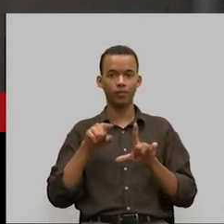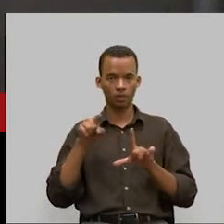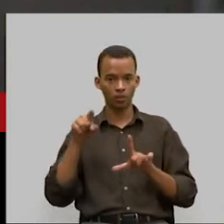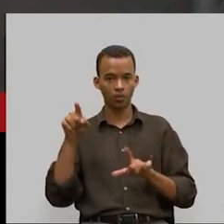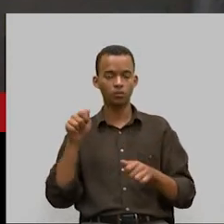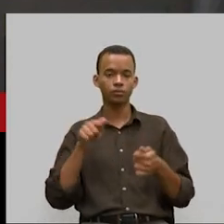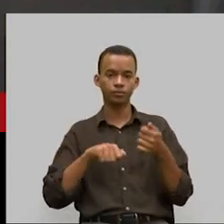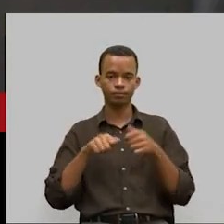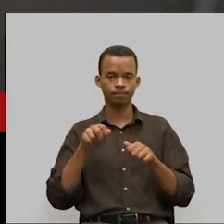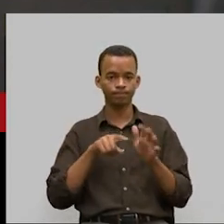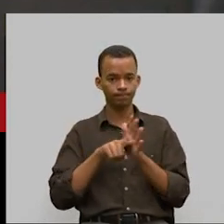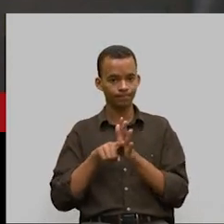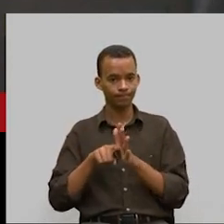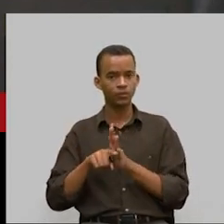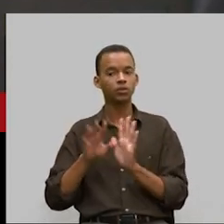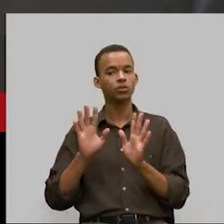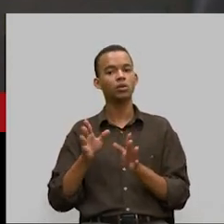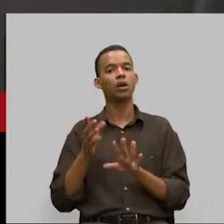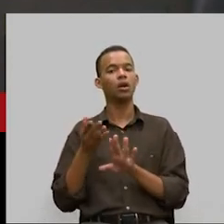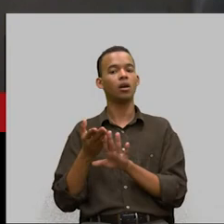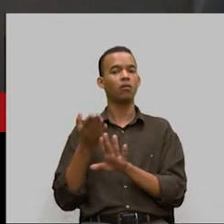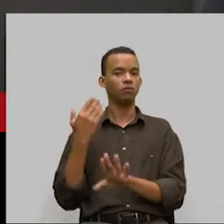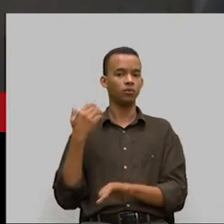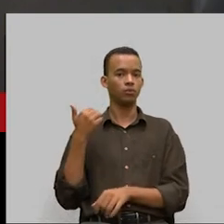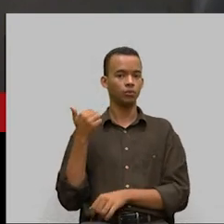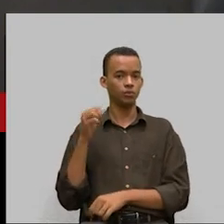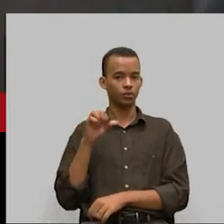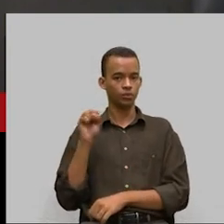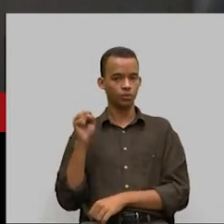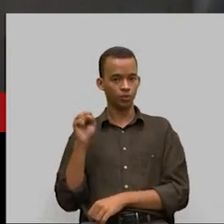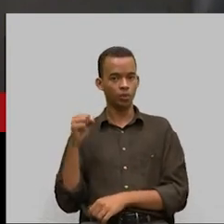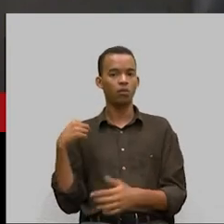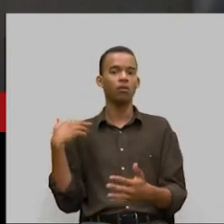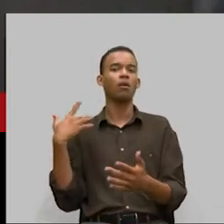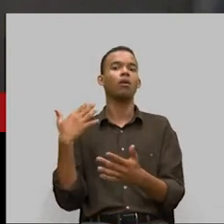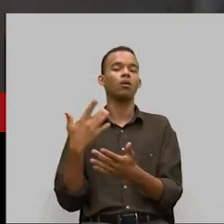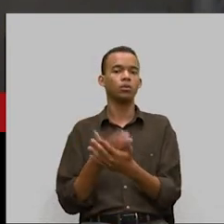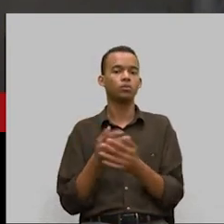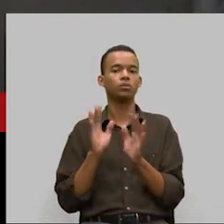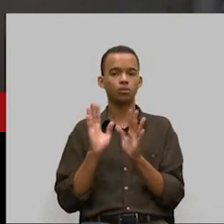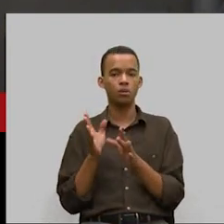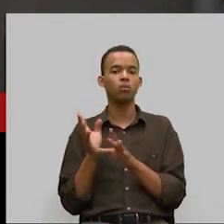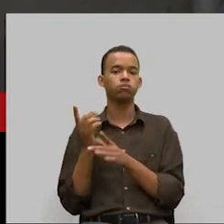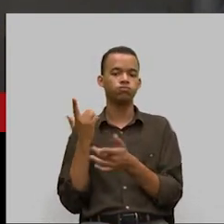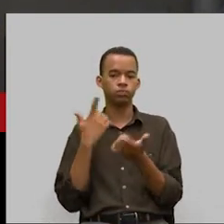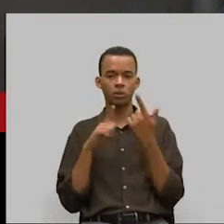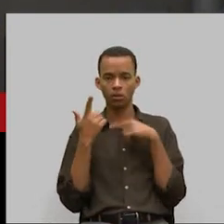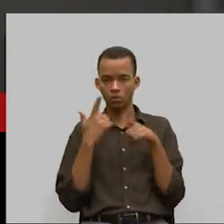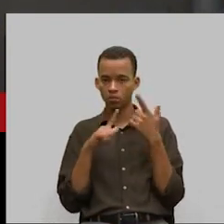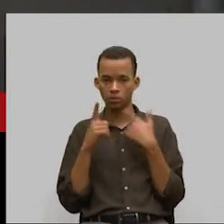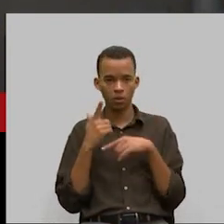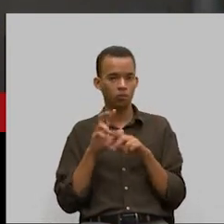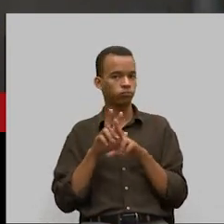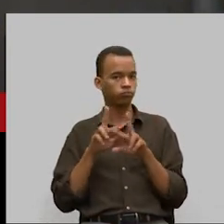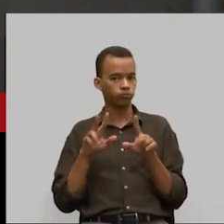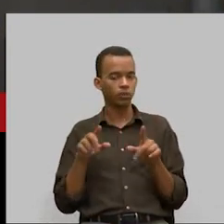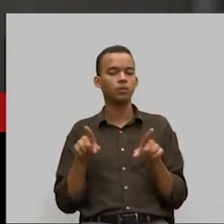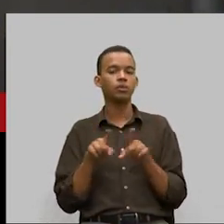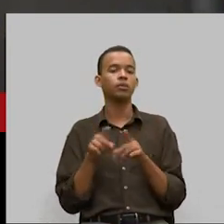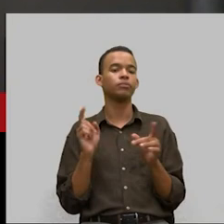tínhamos conquistado muita coisa desde 88 e desde os encontros nacionais e os seminários de de educação